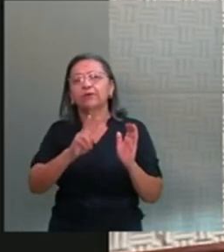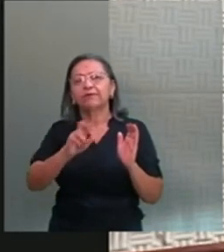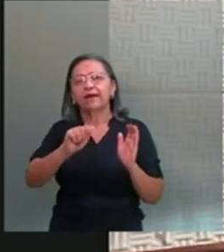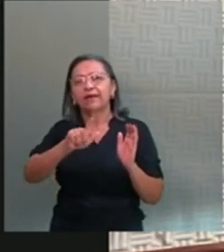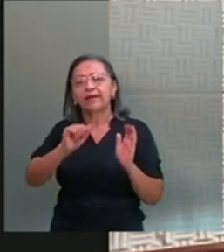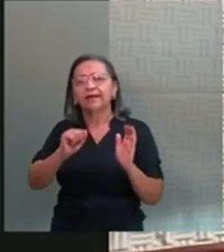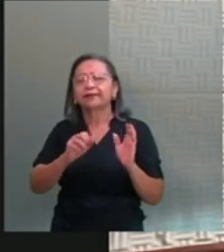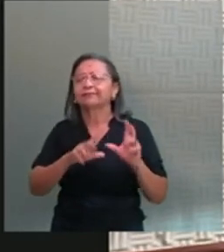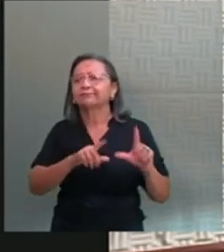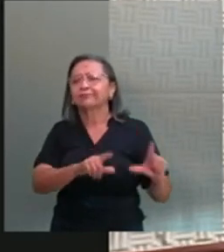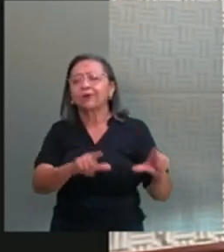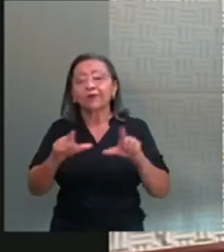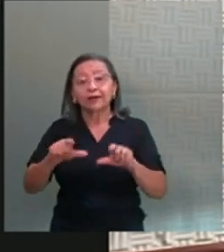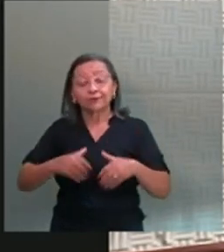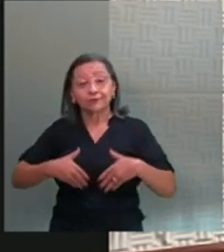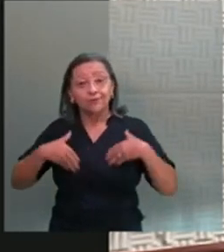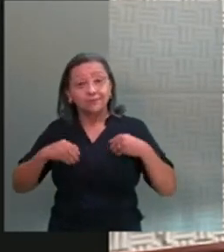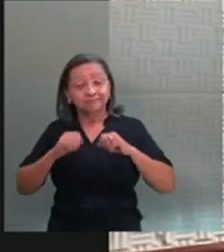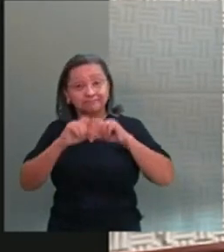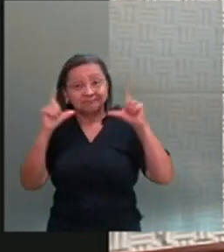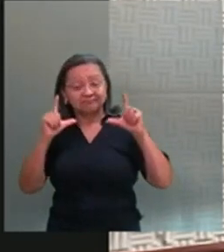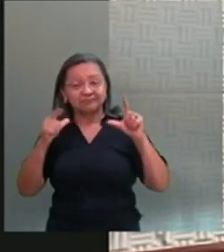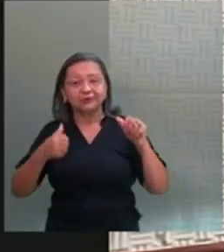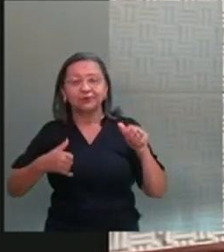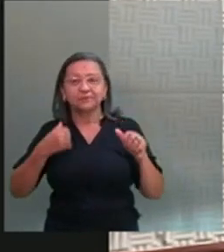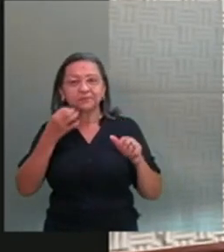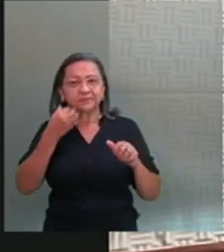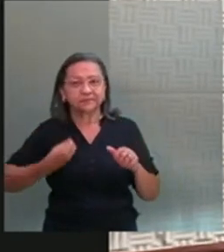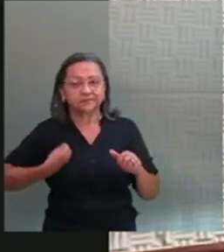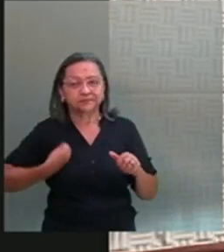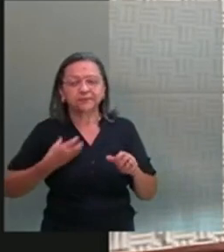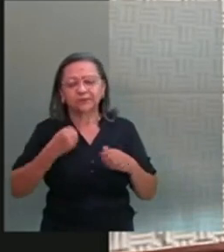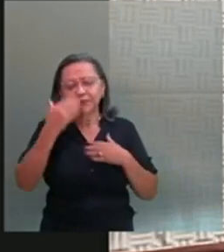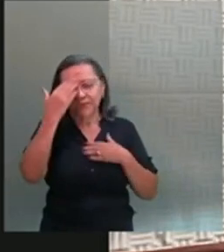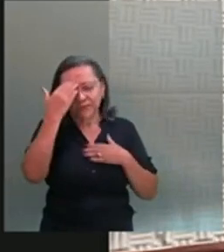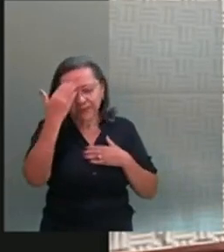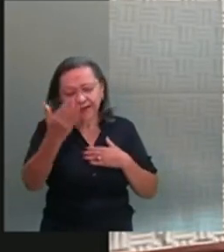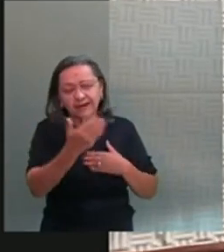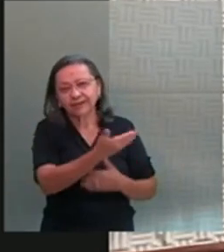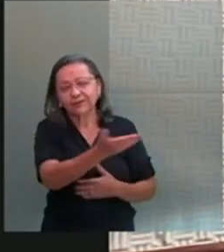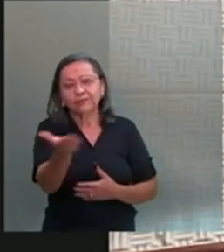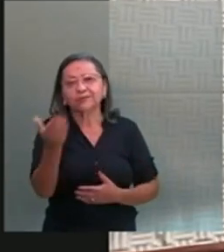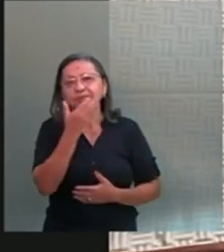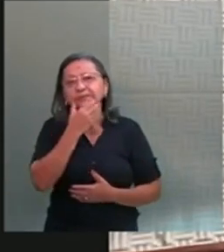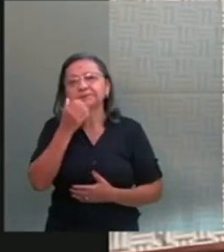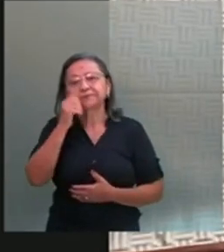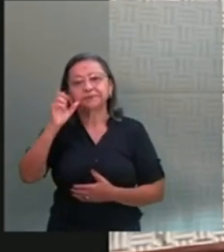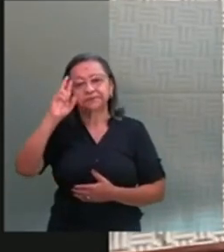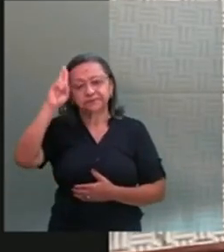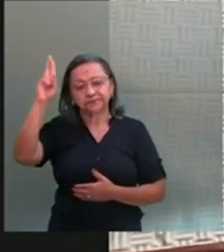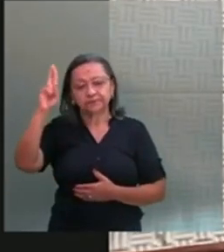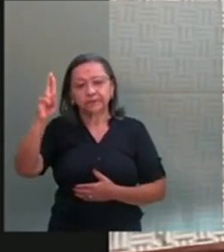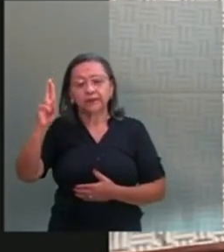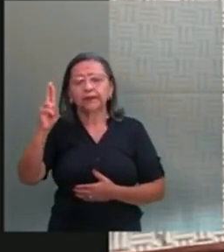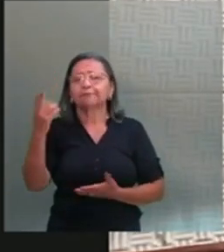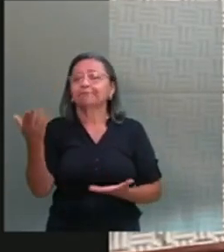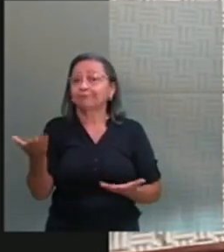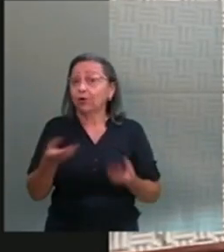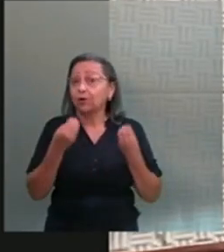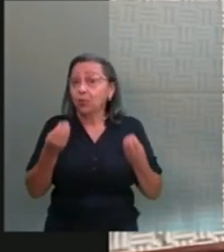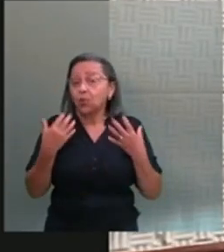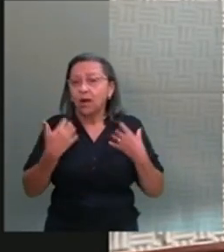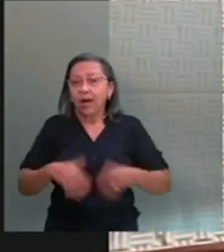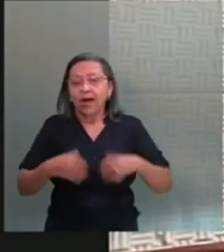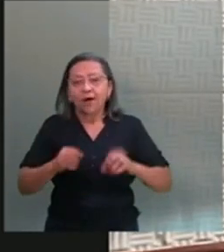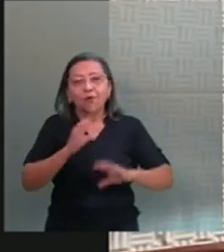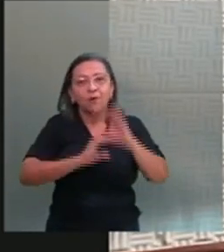nos honram muito com a sua presença. Muito obrigado. Senhoras e senhores, fazer comunicação pública